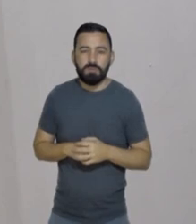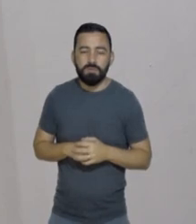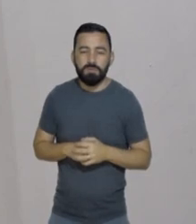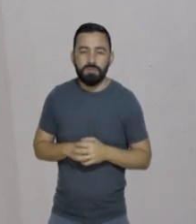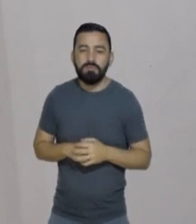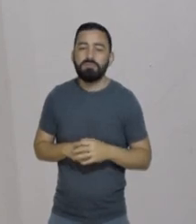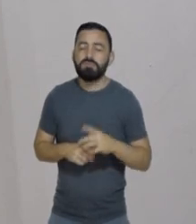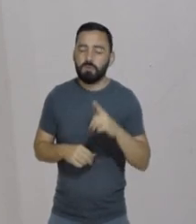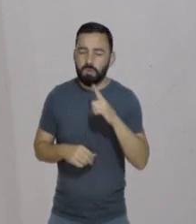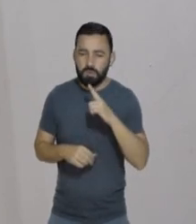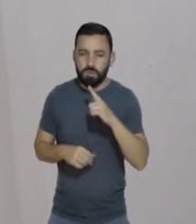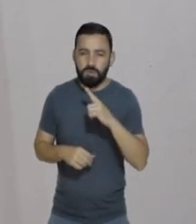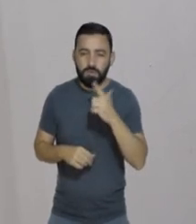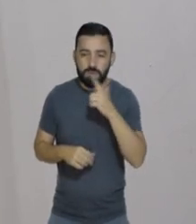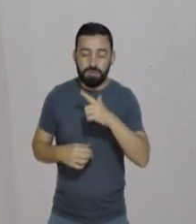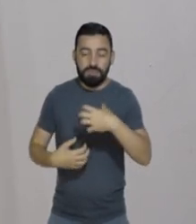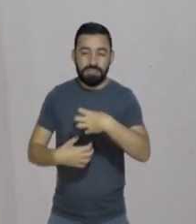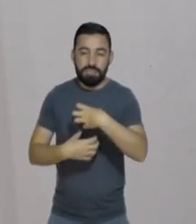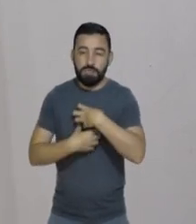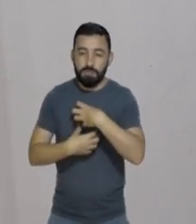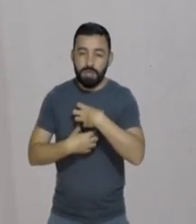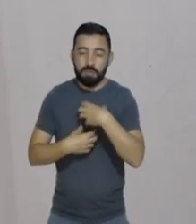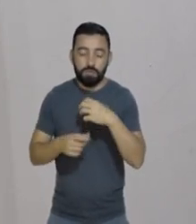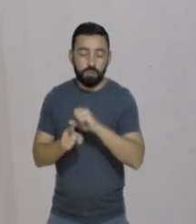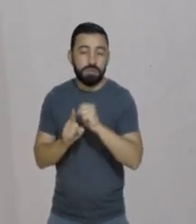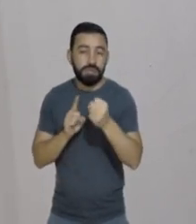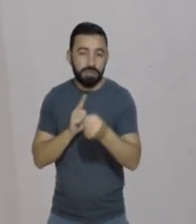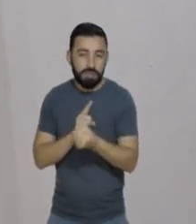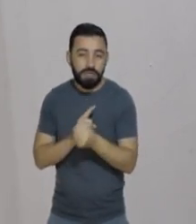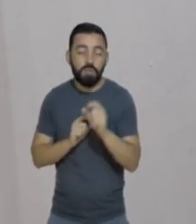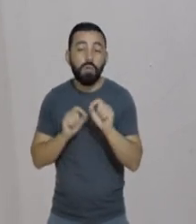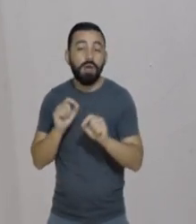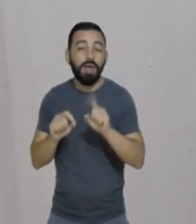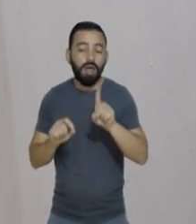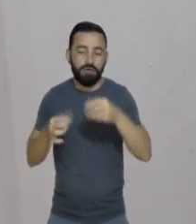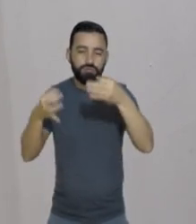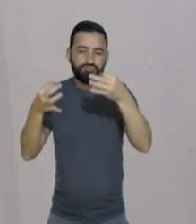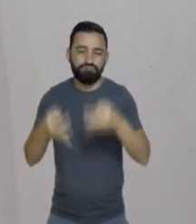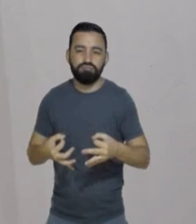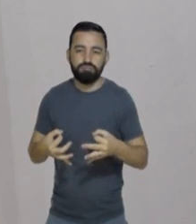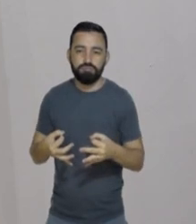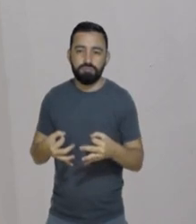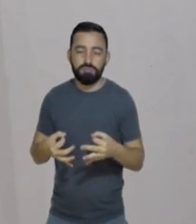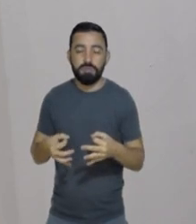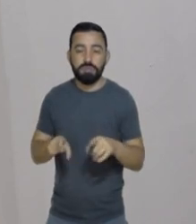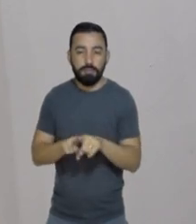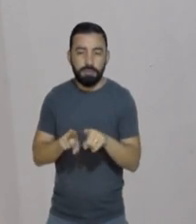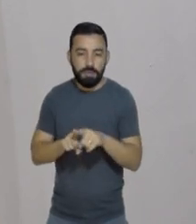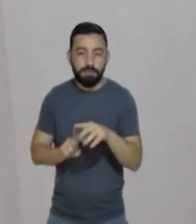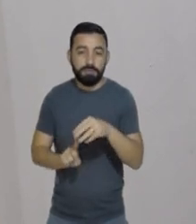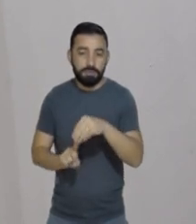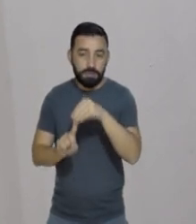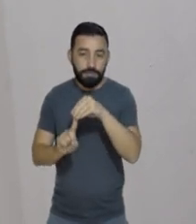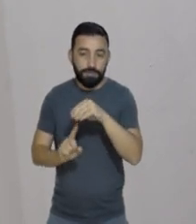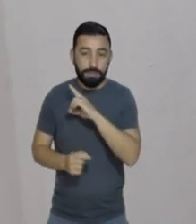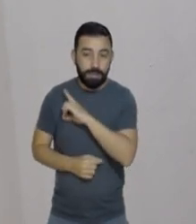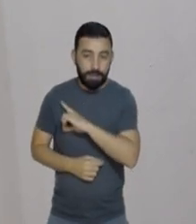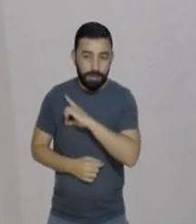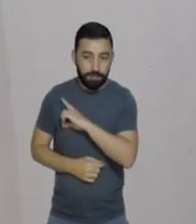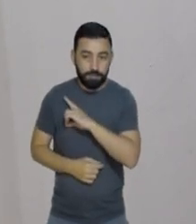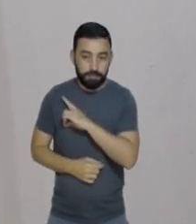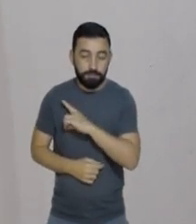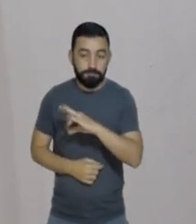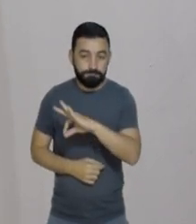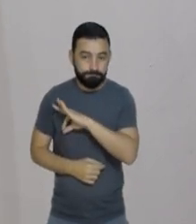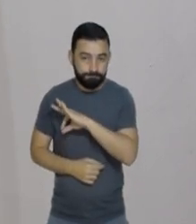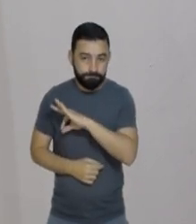com sentimento de justiça. E é importante destacar que um delegado de polícia